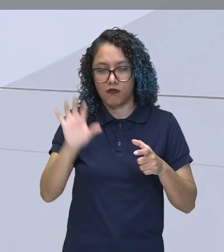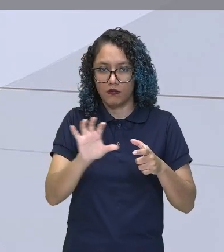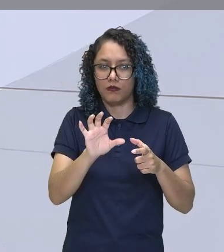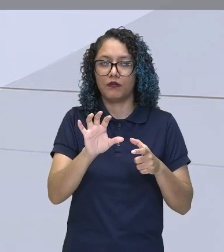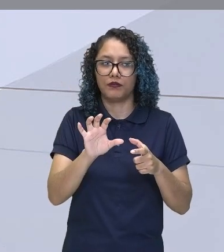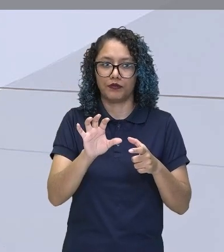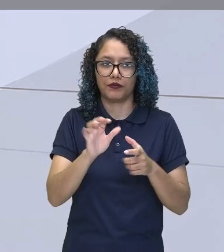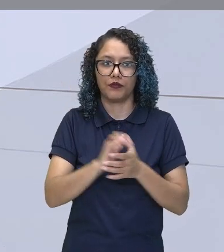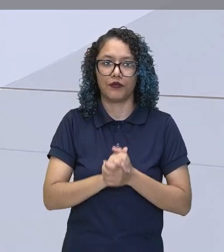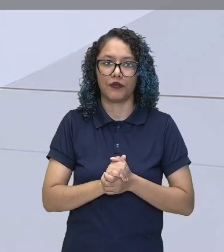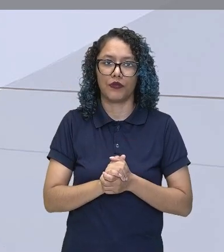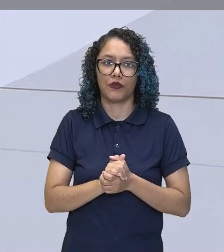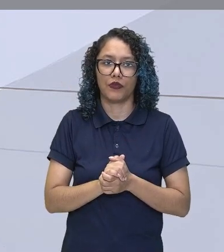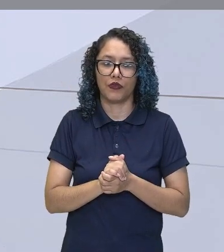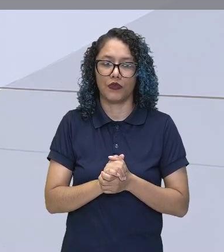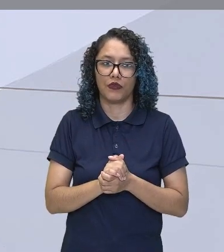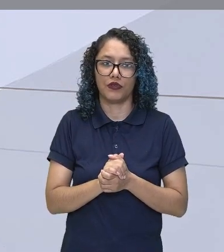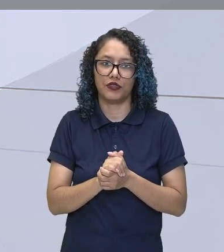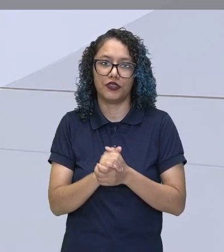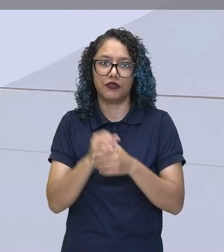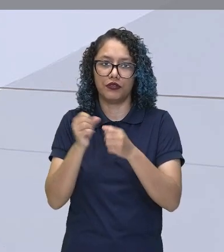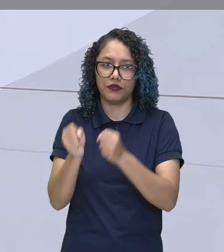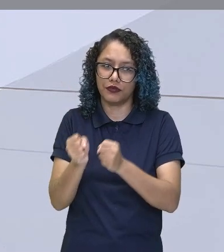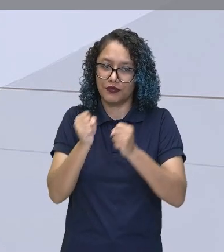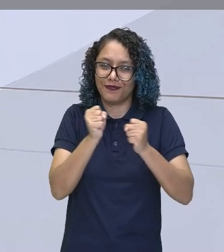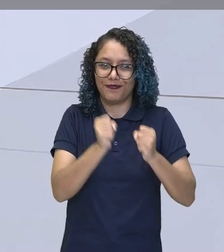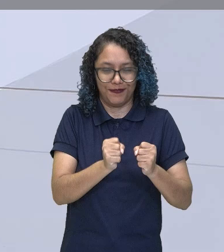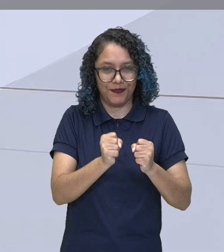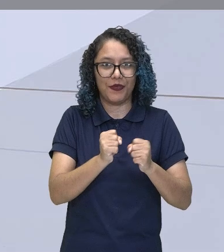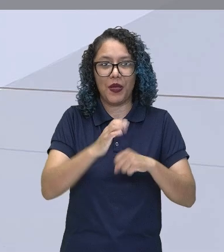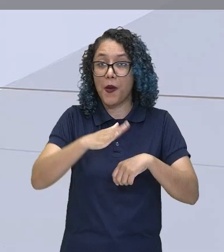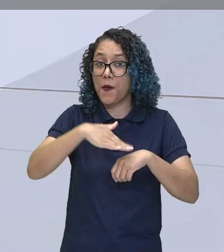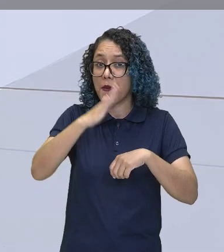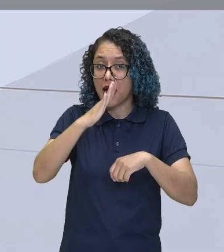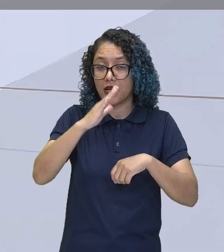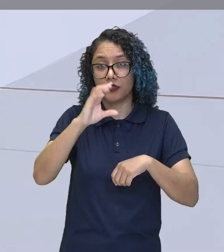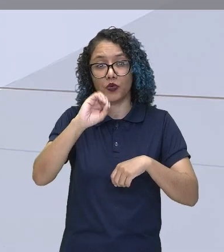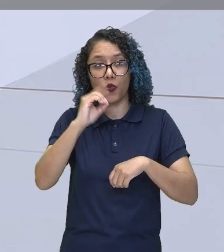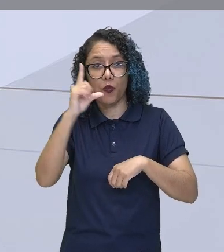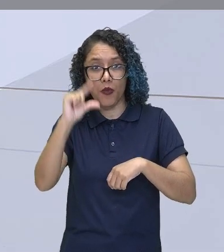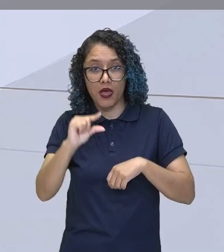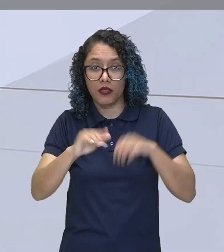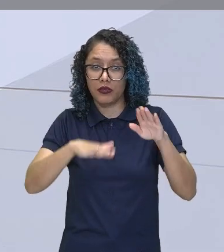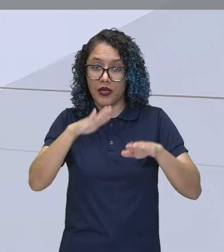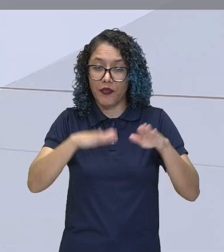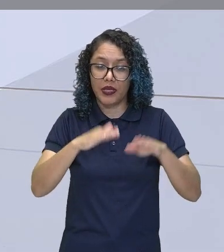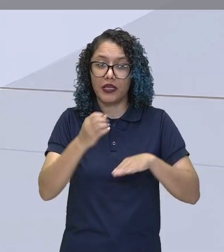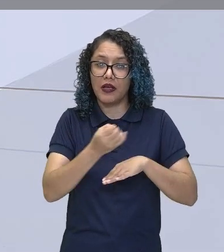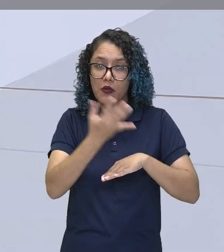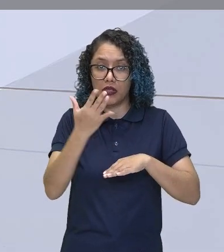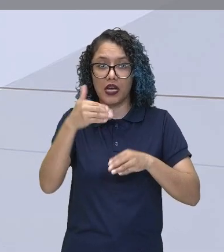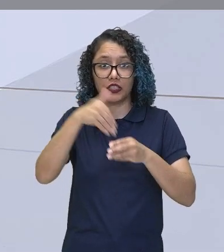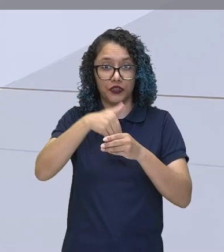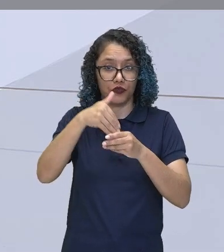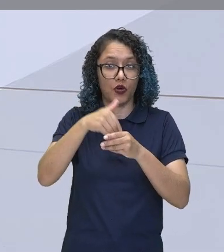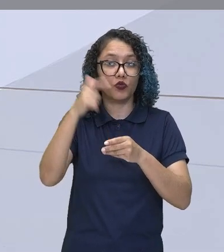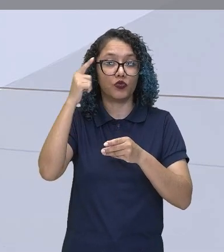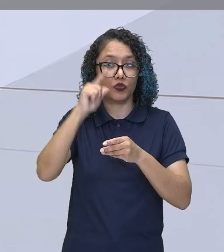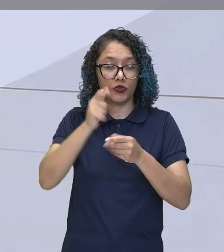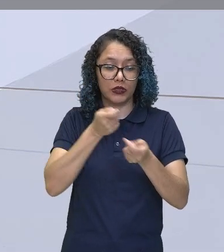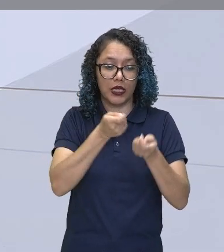era maior ou menor de acordo com o número de votos que ele conseguia